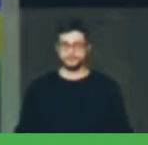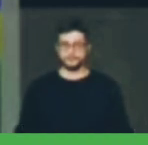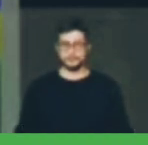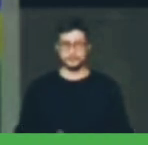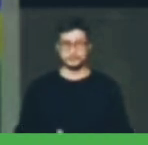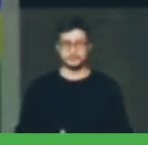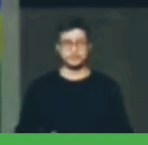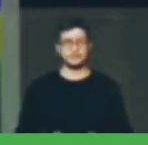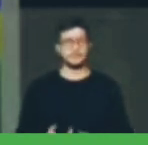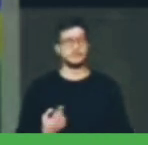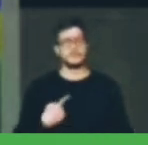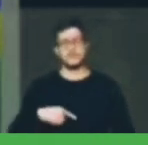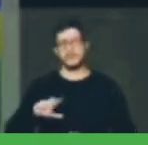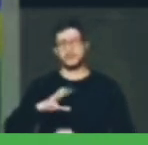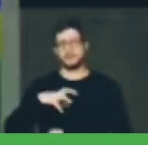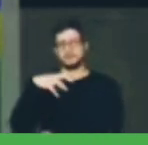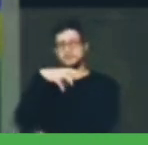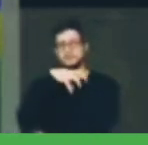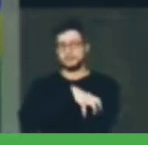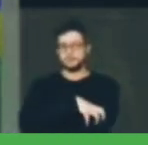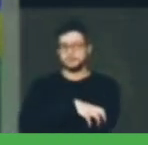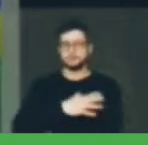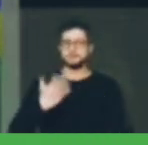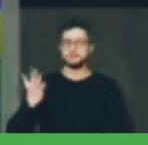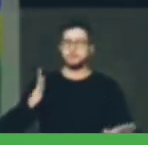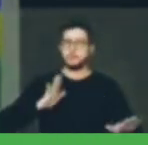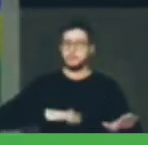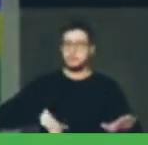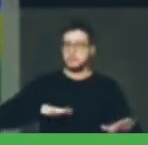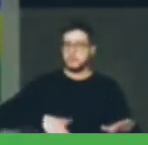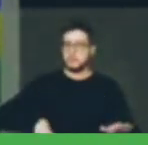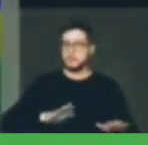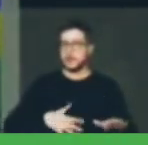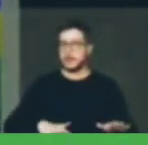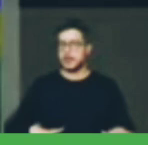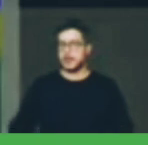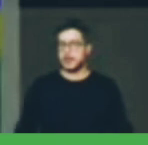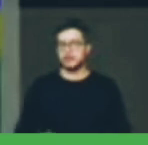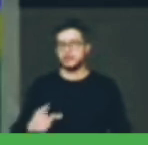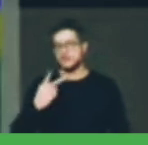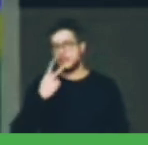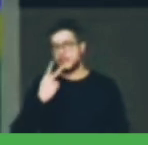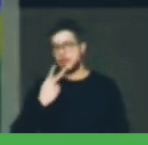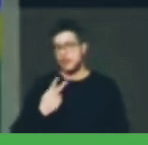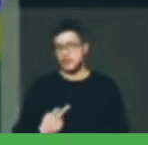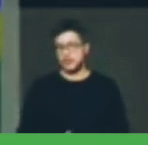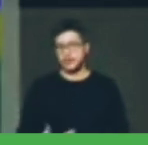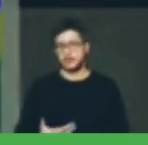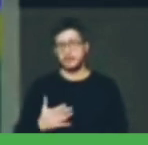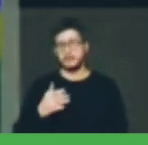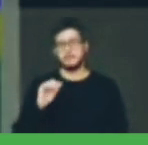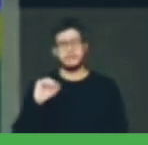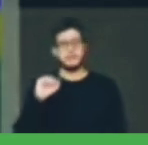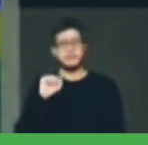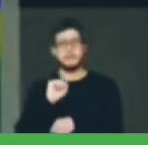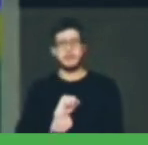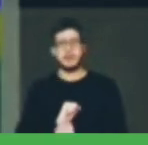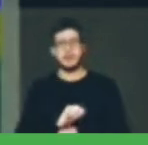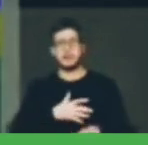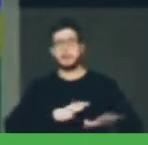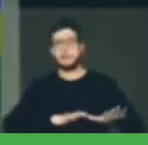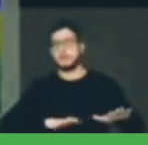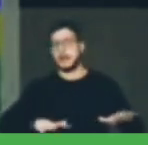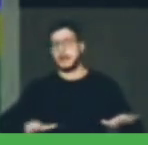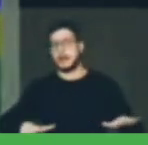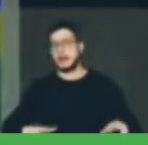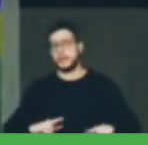praças, iam para as praias, dizer para as pessoas não irem para o mar porque iam